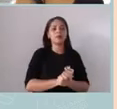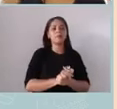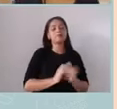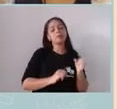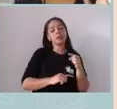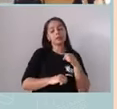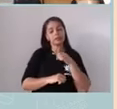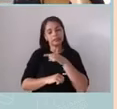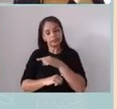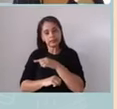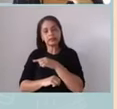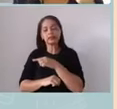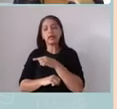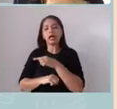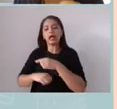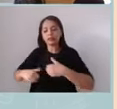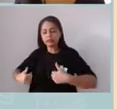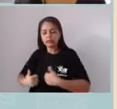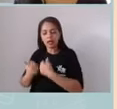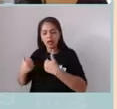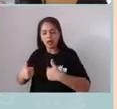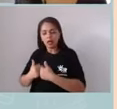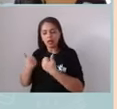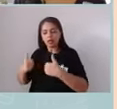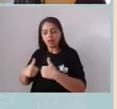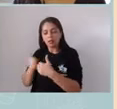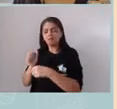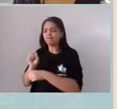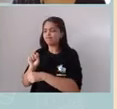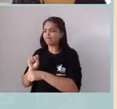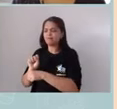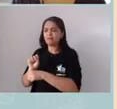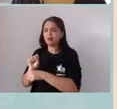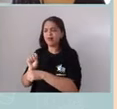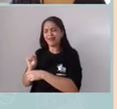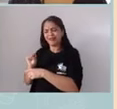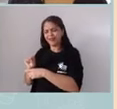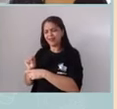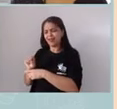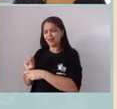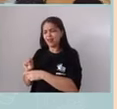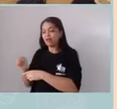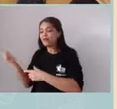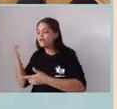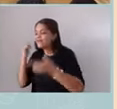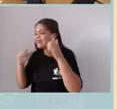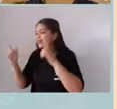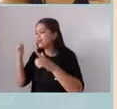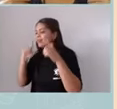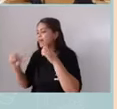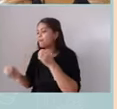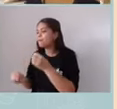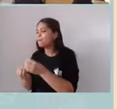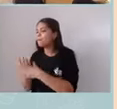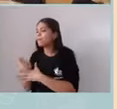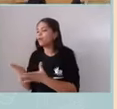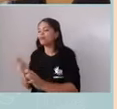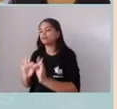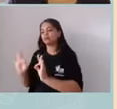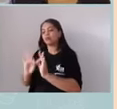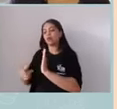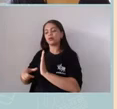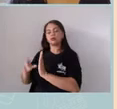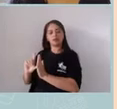Já na imunidade passiva, esses anticorpos eles vão ser recebidos prontos. Então, o nosso corpo não vai